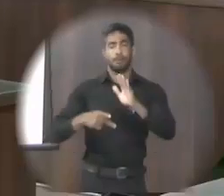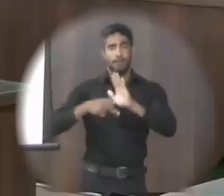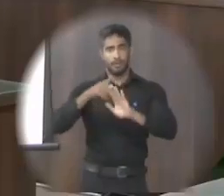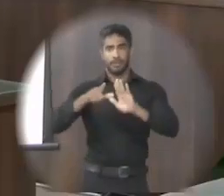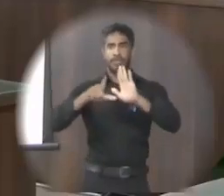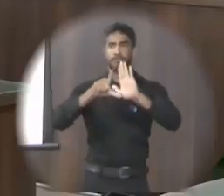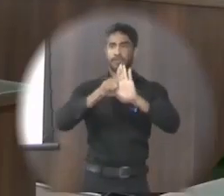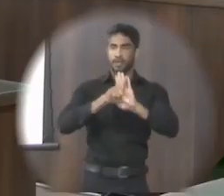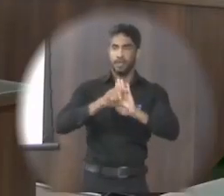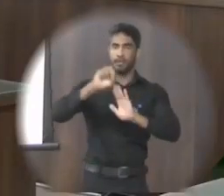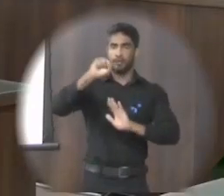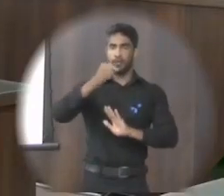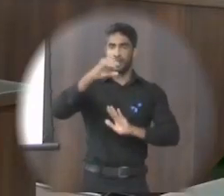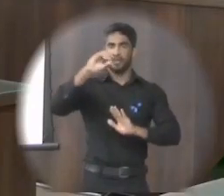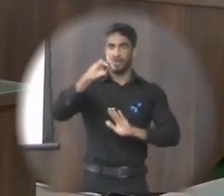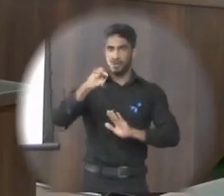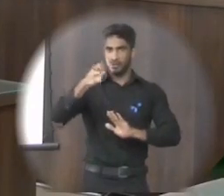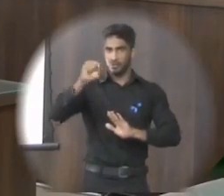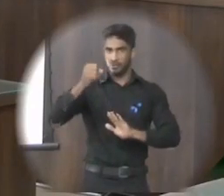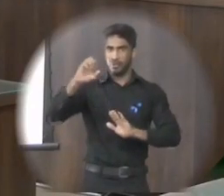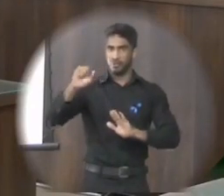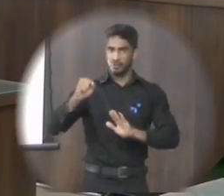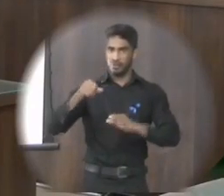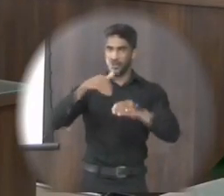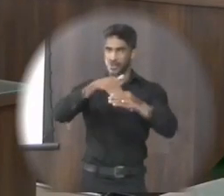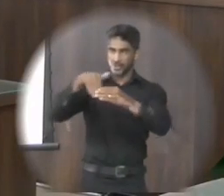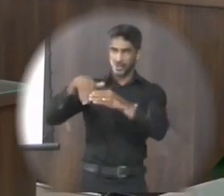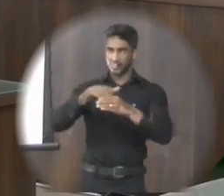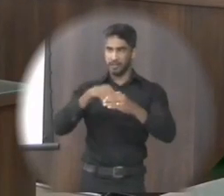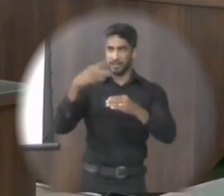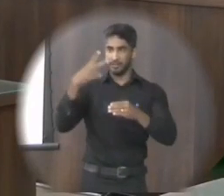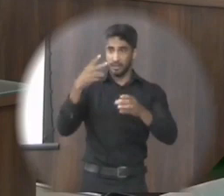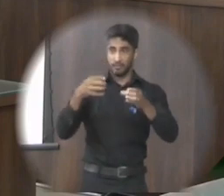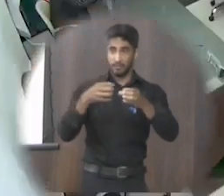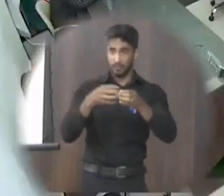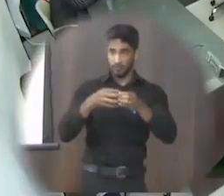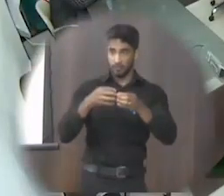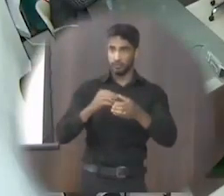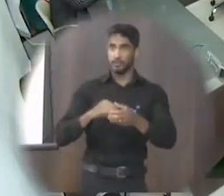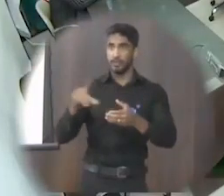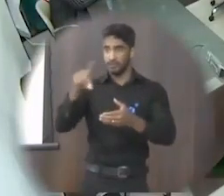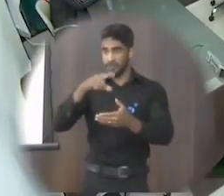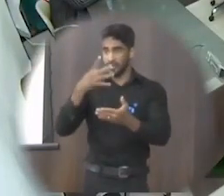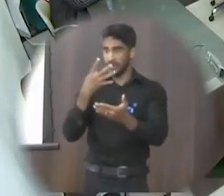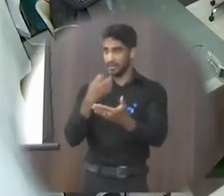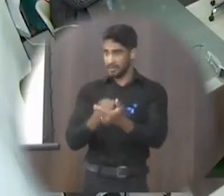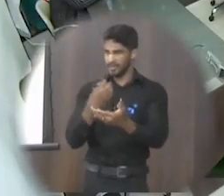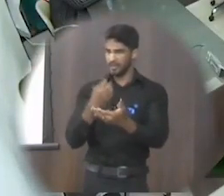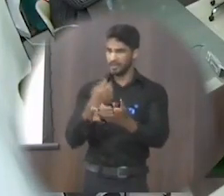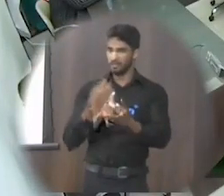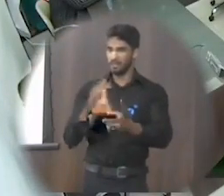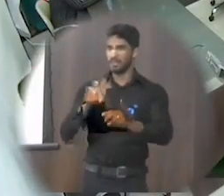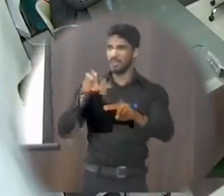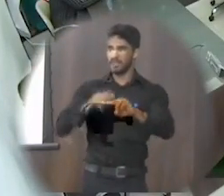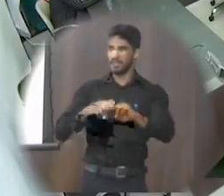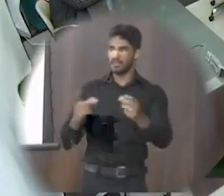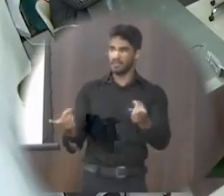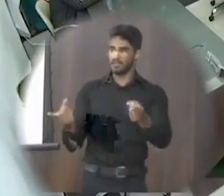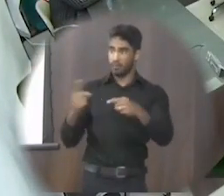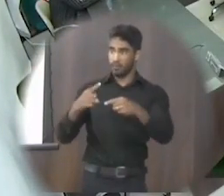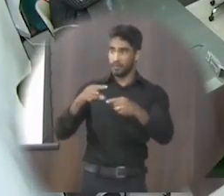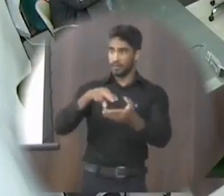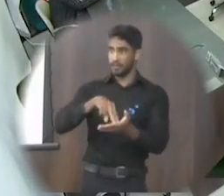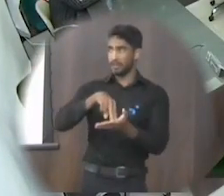Projeto de lei 088/2021 está em votação em segundo turno. Quem for a favor, permaneça sentado, aos contrários,